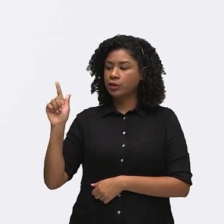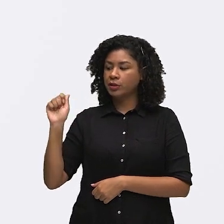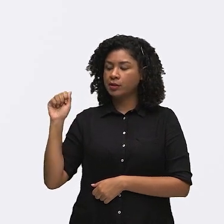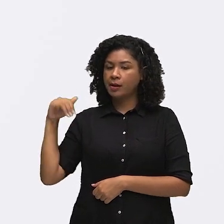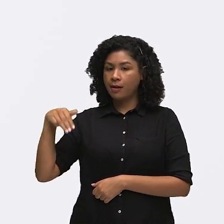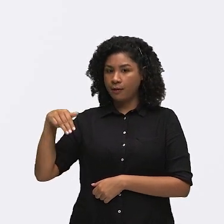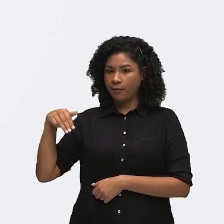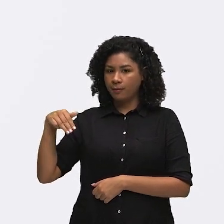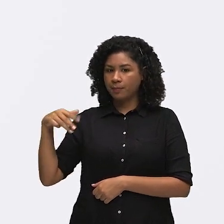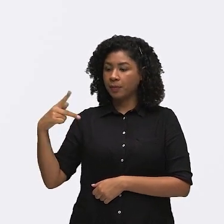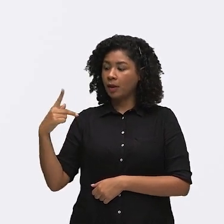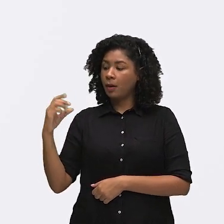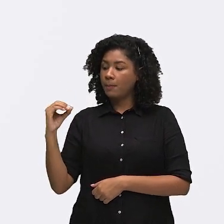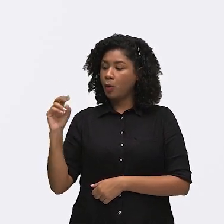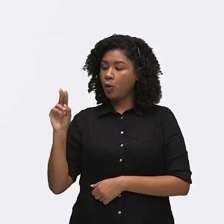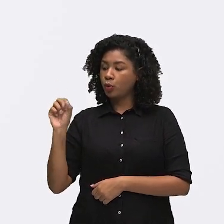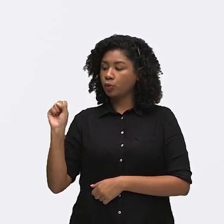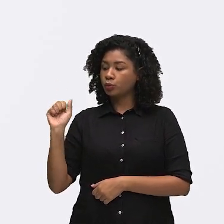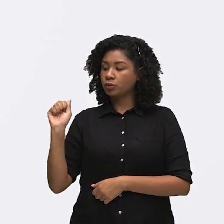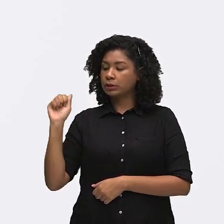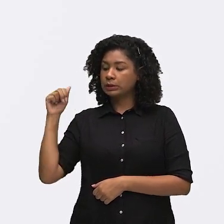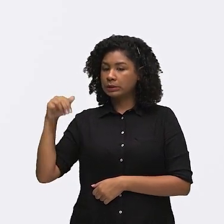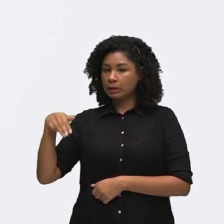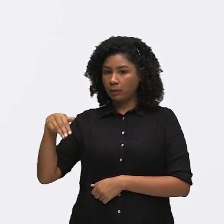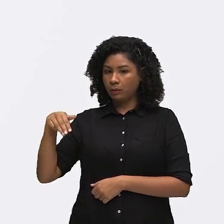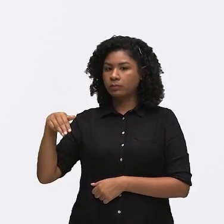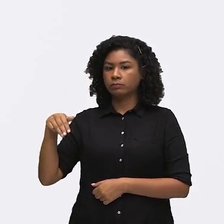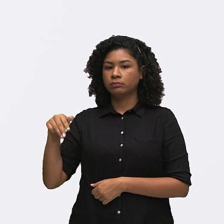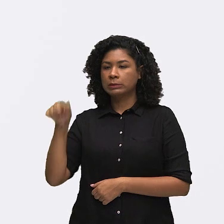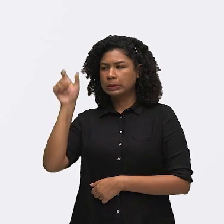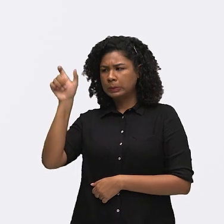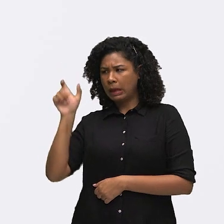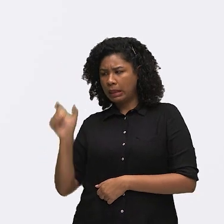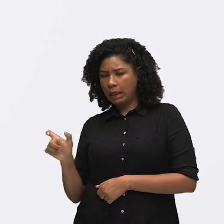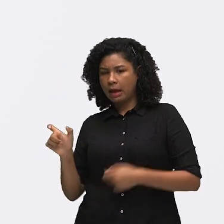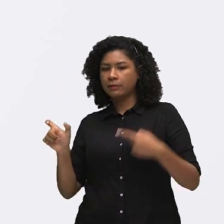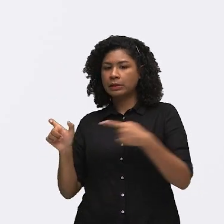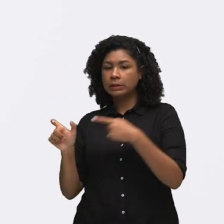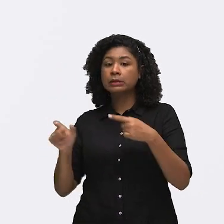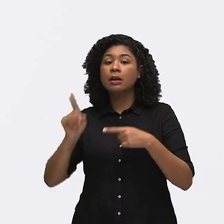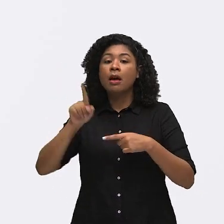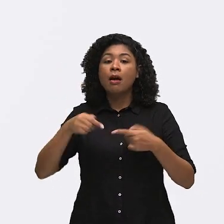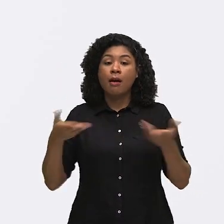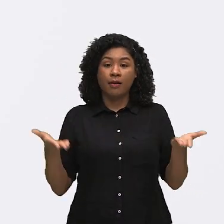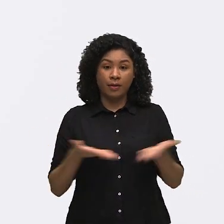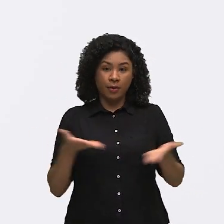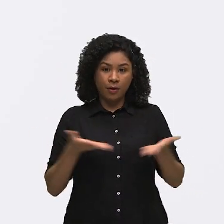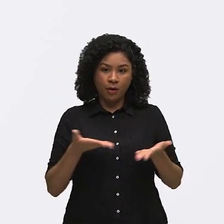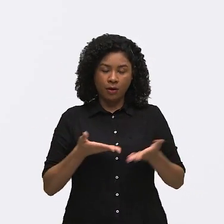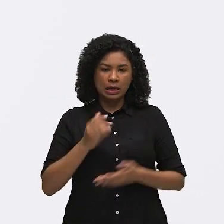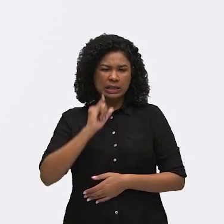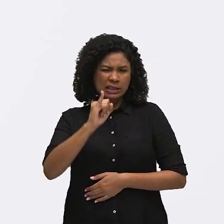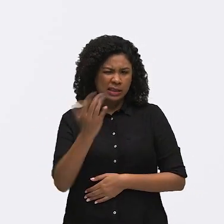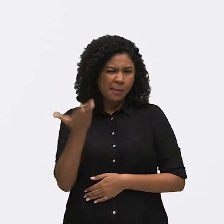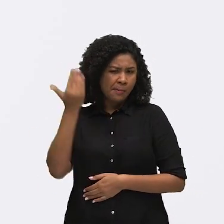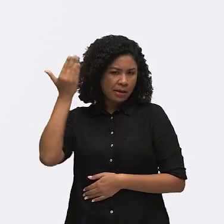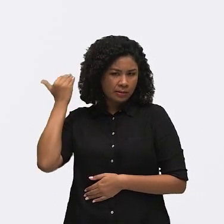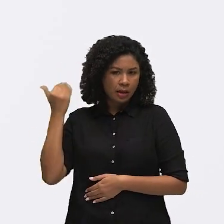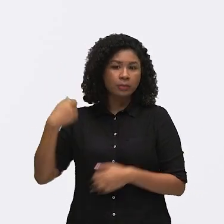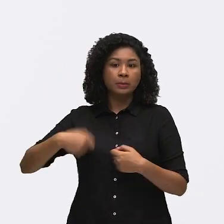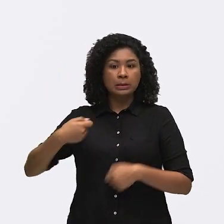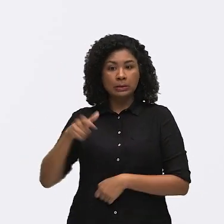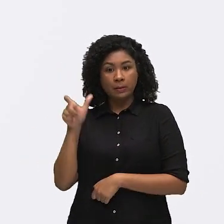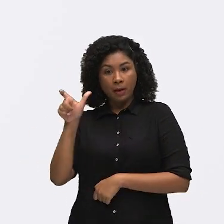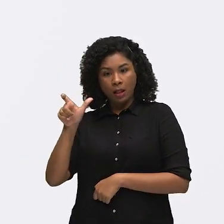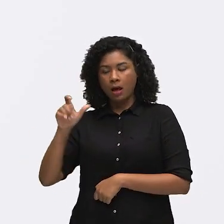tempo presente. Para ser passado, teria que ser chegaram, pousaram. Entenderam?